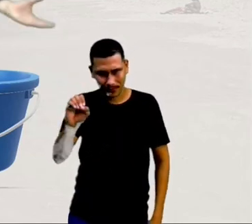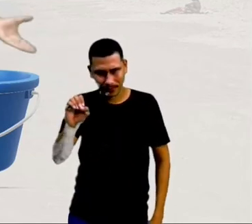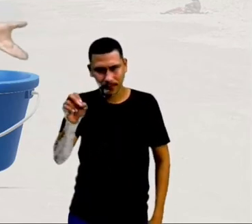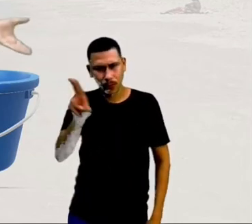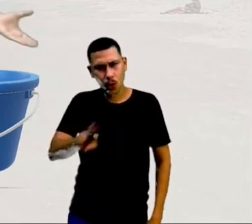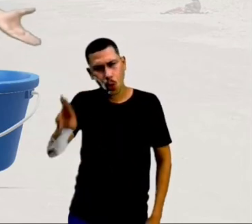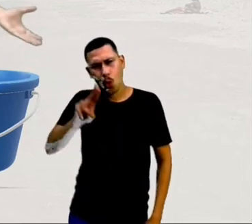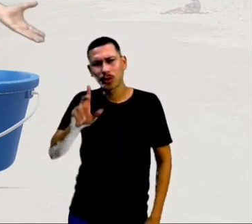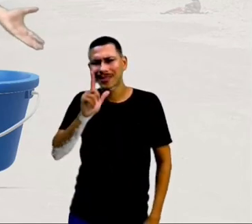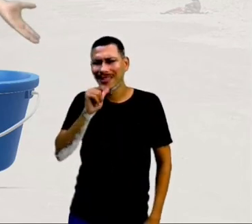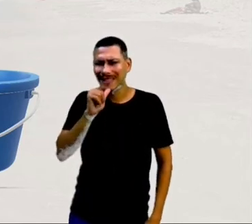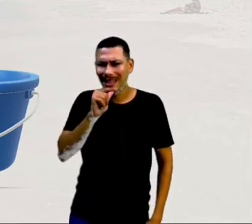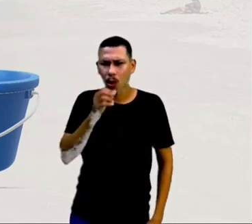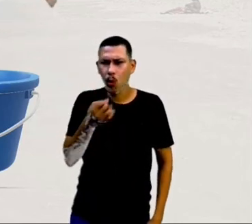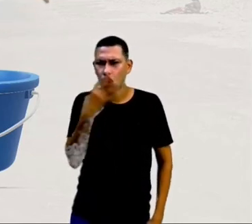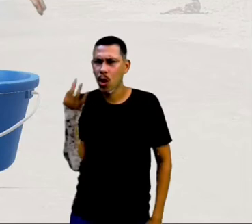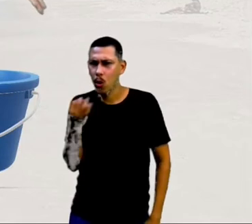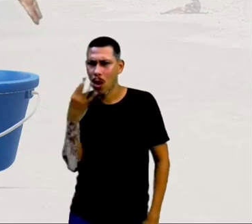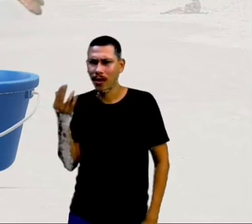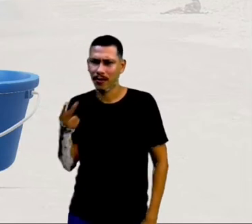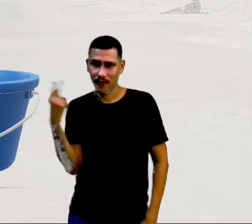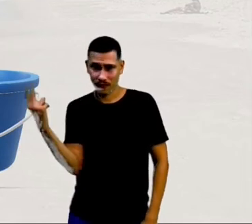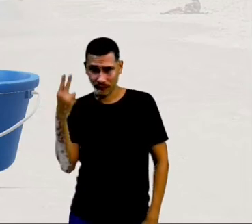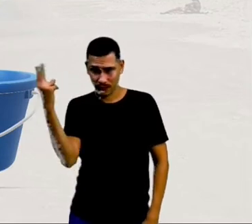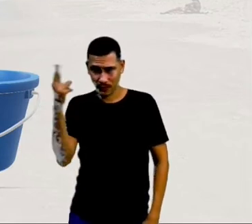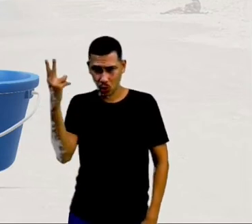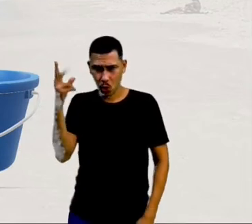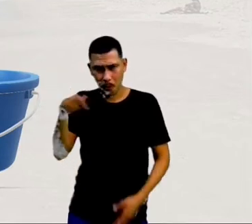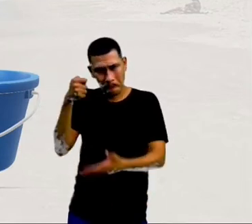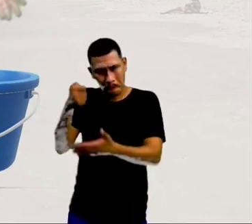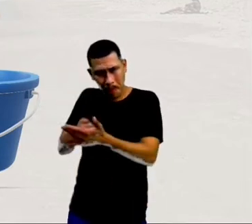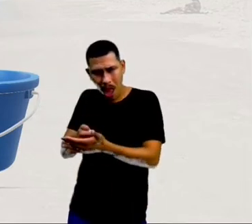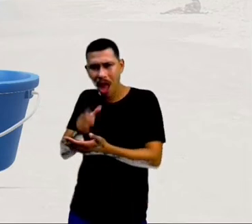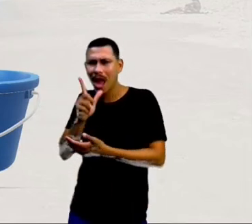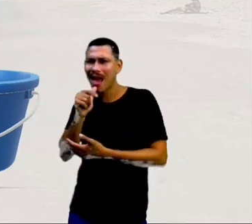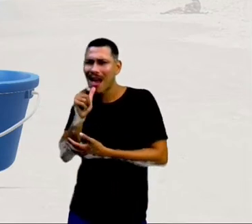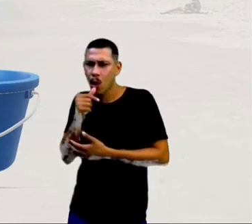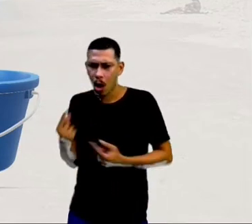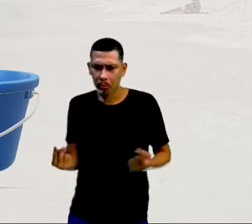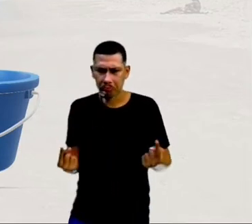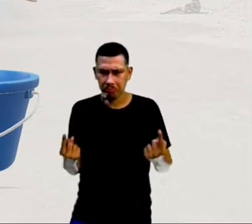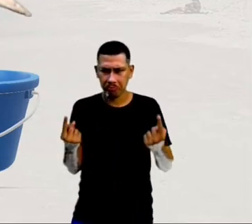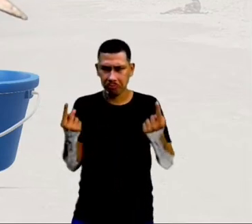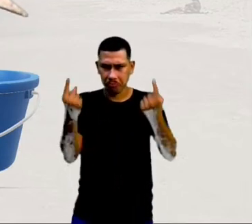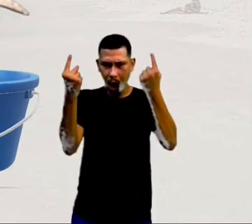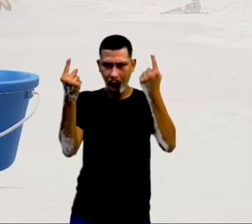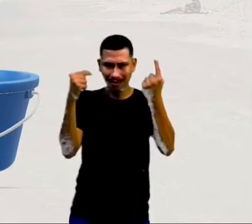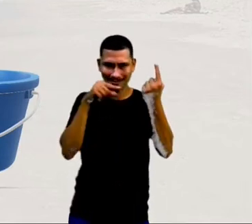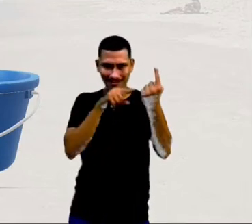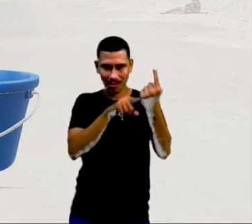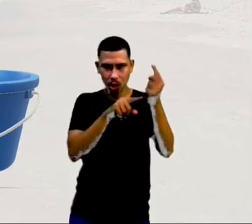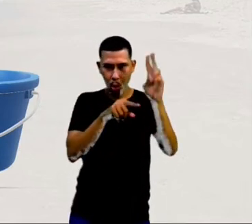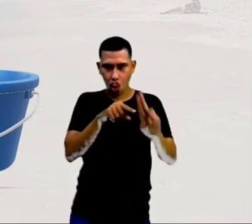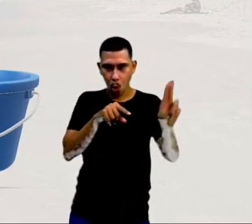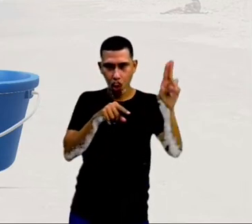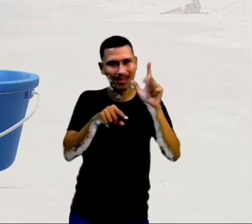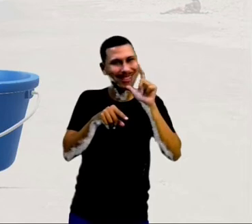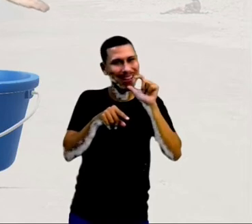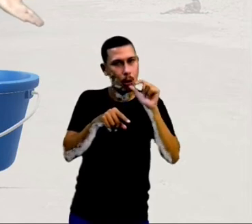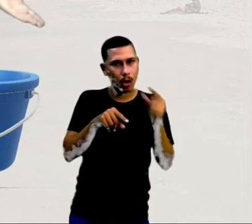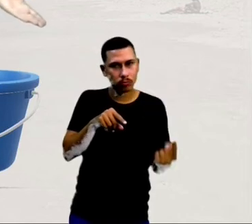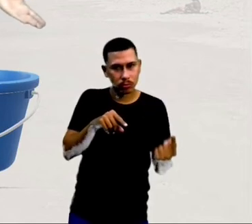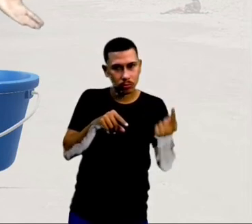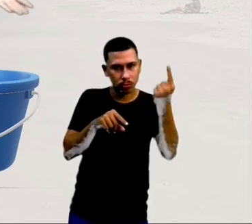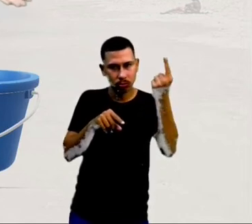a quantidade do valor para pagar da água vai aumentar proporcionalmente. O consumo de água vai